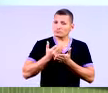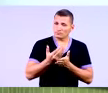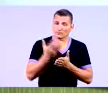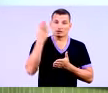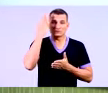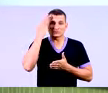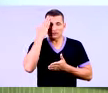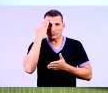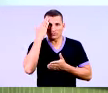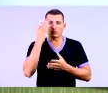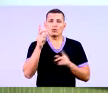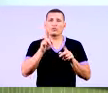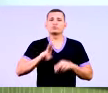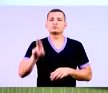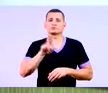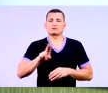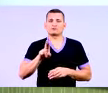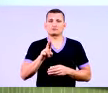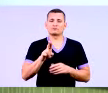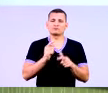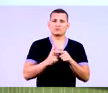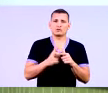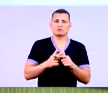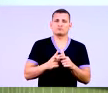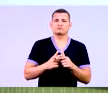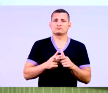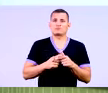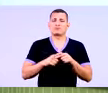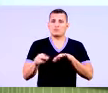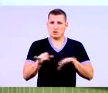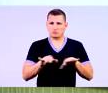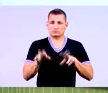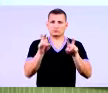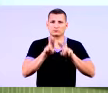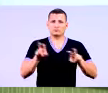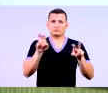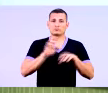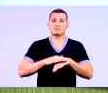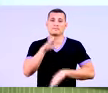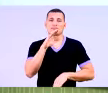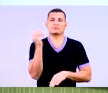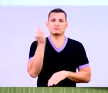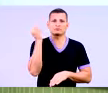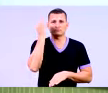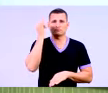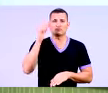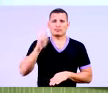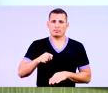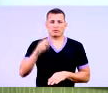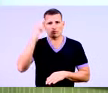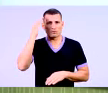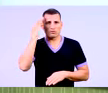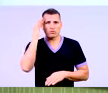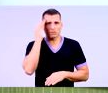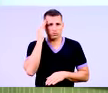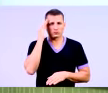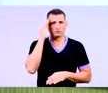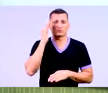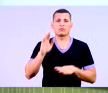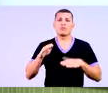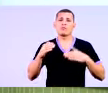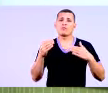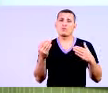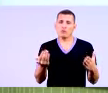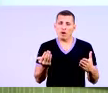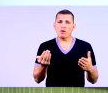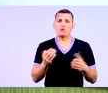aplicá lo da melhor maneira porque em programação de computadores o mais importante é a gente compreender qual é